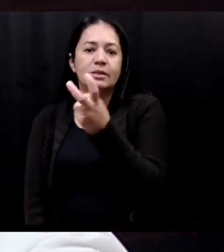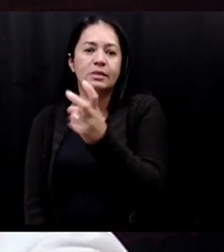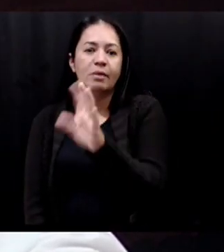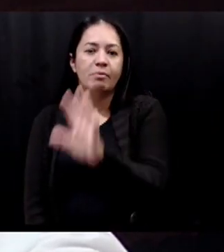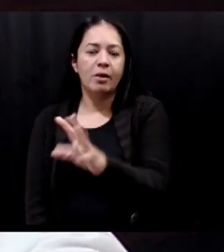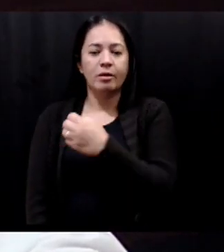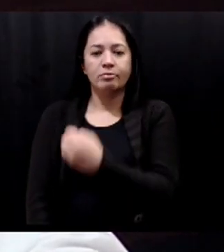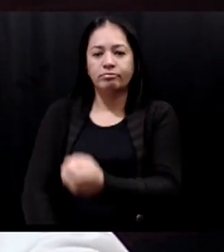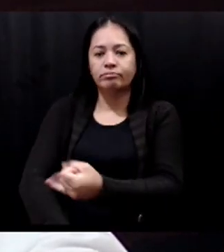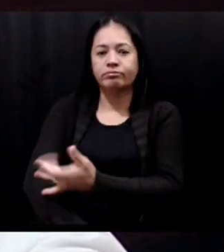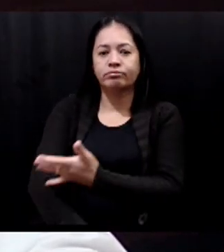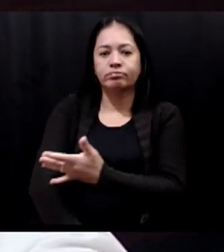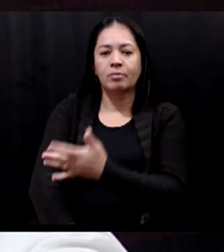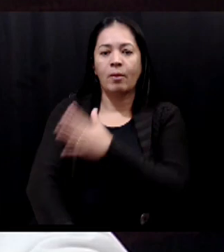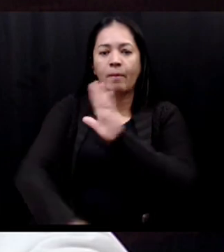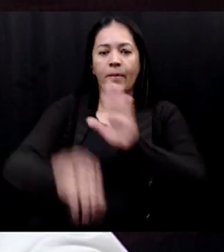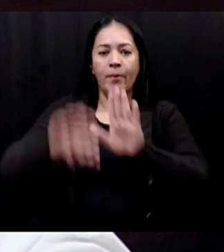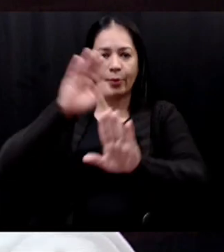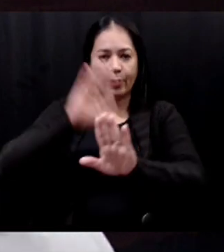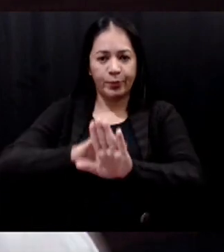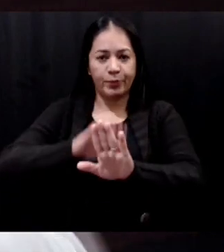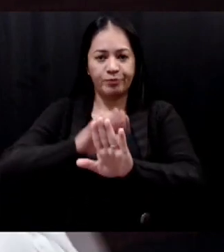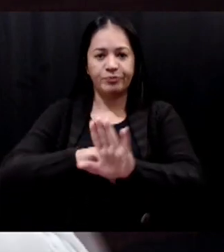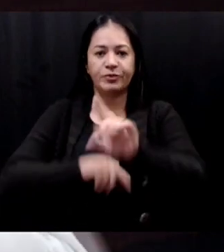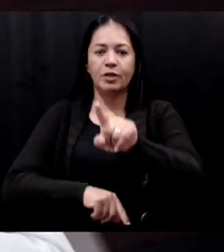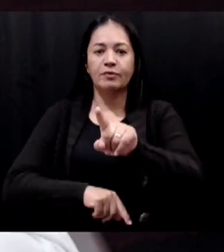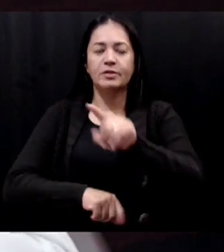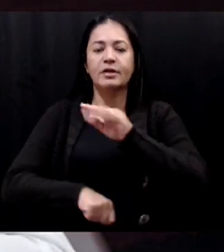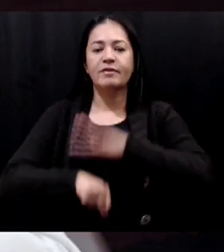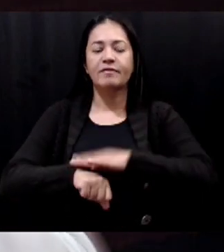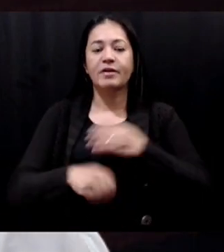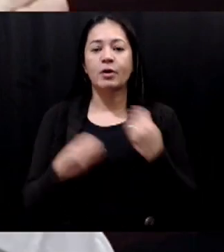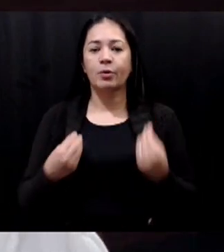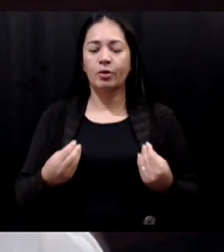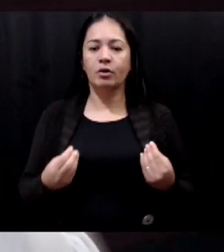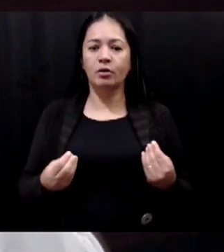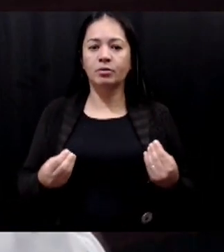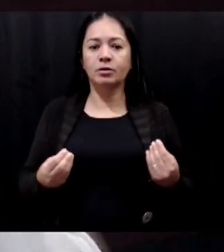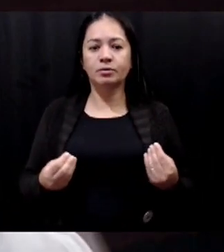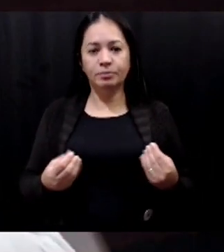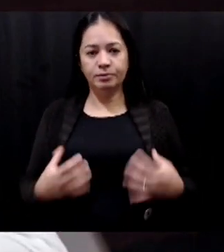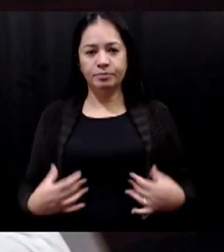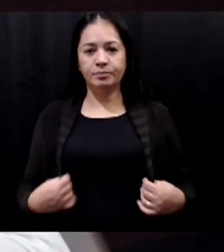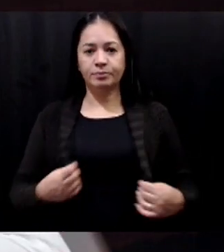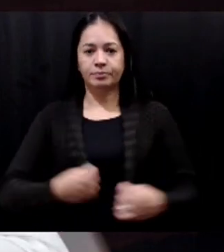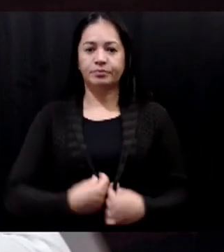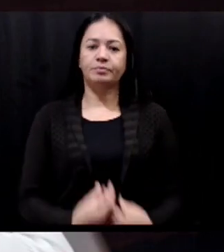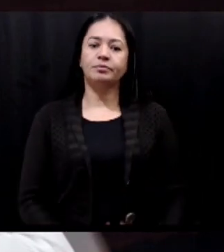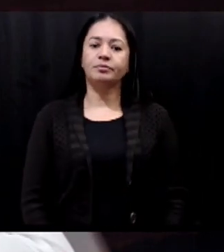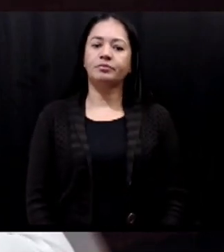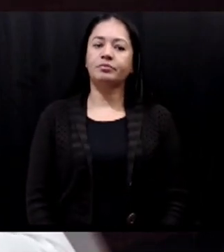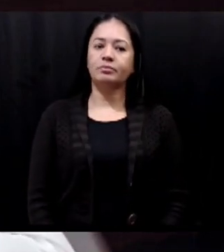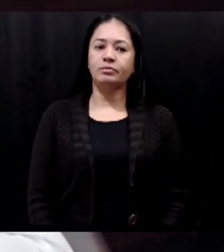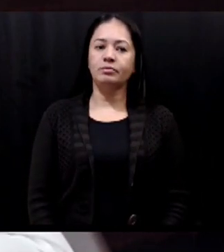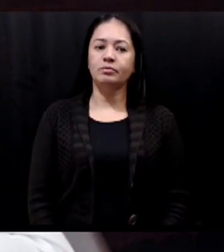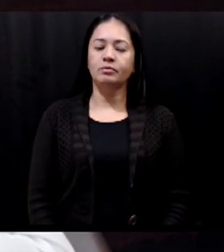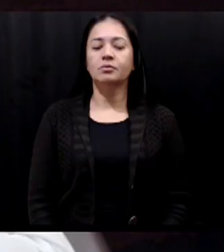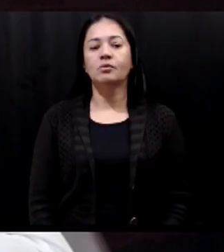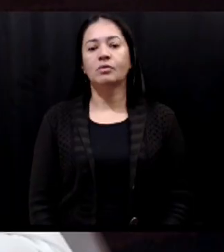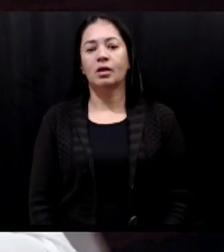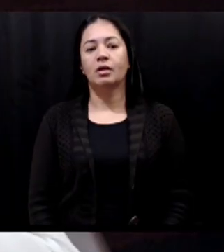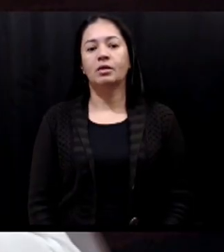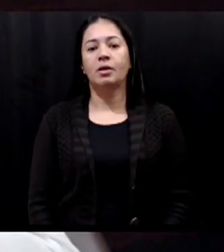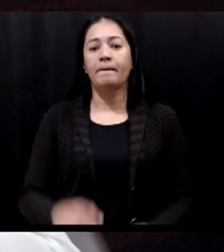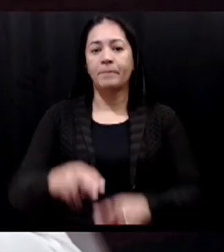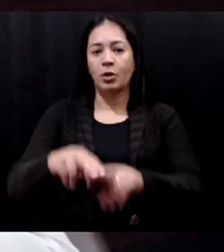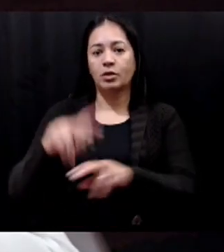trás. E você faz isso através, isso eu falo um pouco na questão da hipnose, né? Que